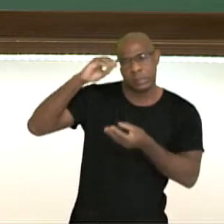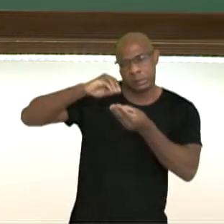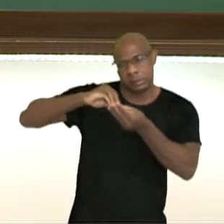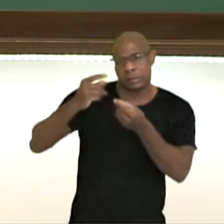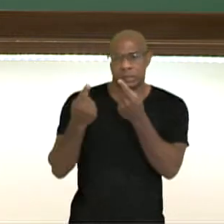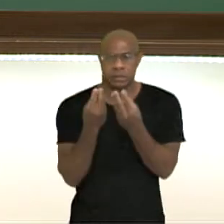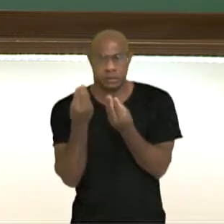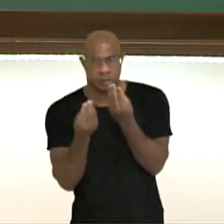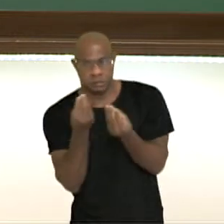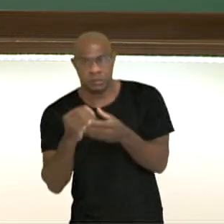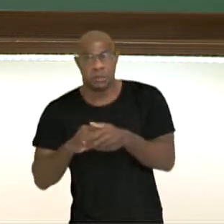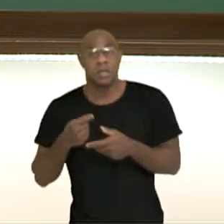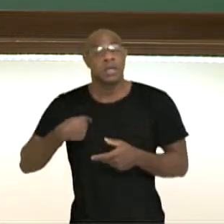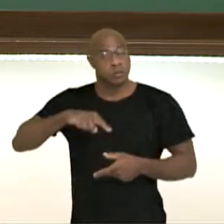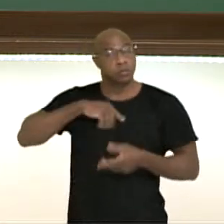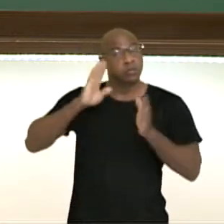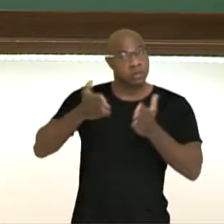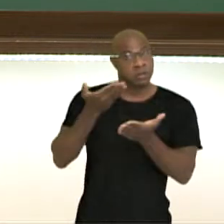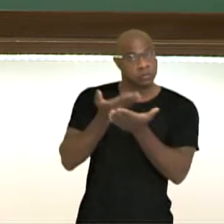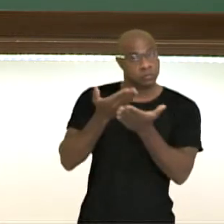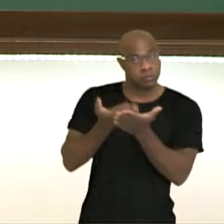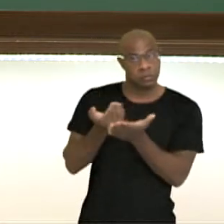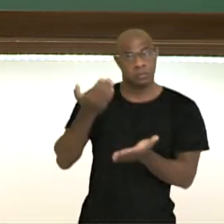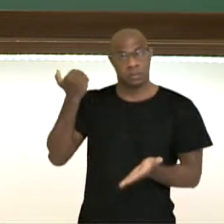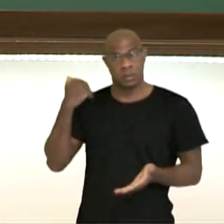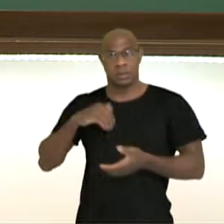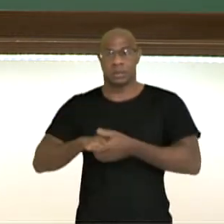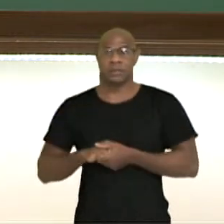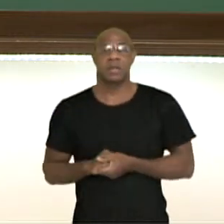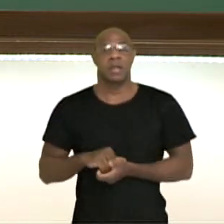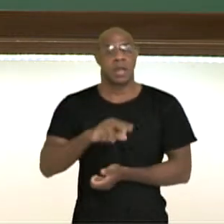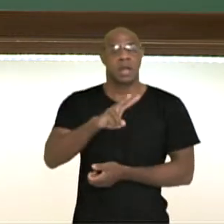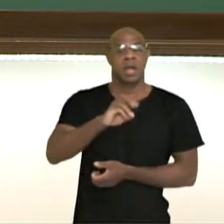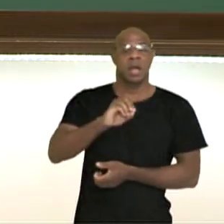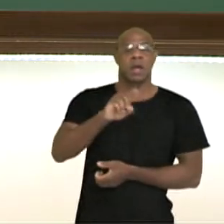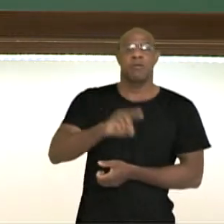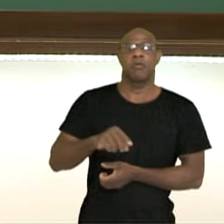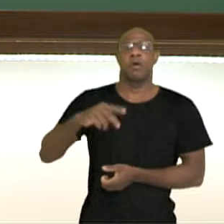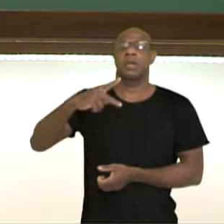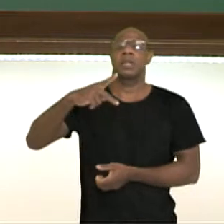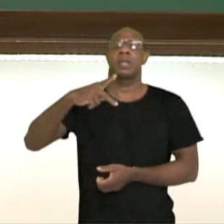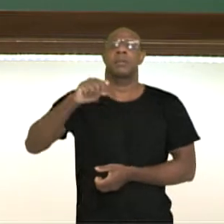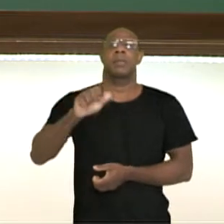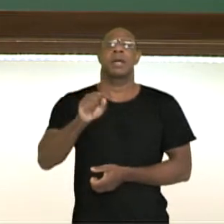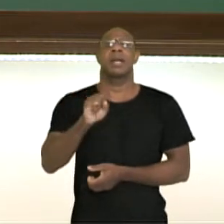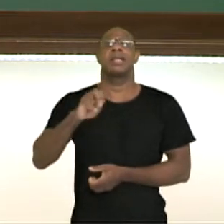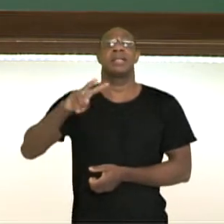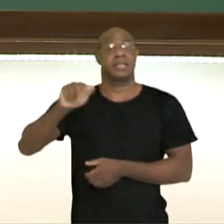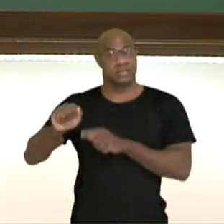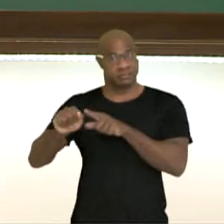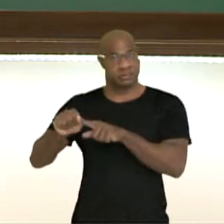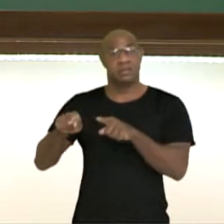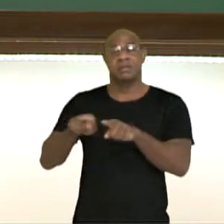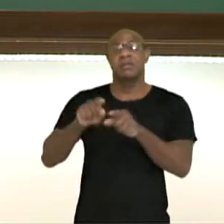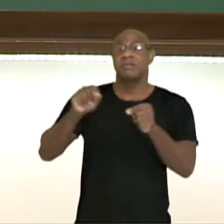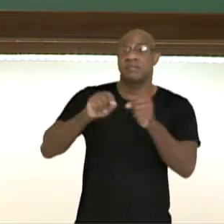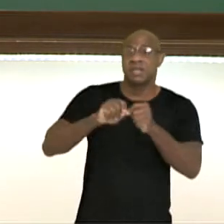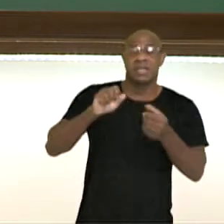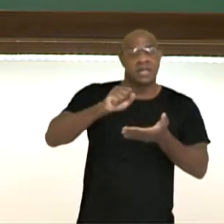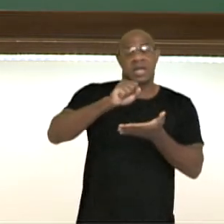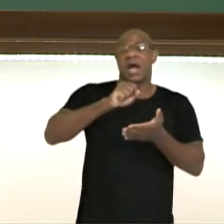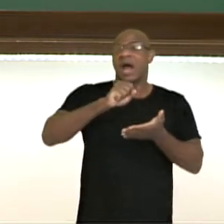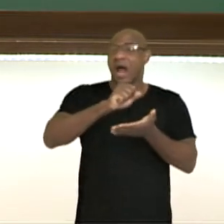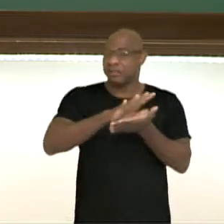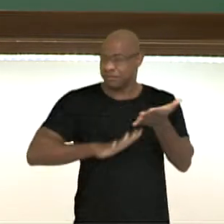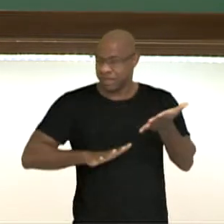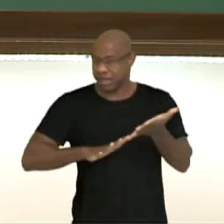conteúdo que a gente já abordou anteriormente, que é da voz passiva, né? E faremos bastantes exercícios para que a gente possa então verificar o